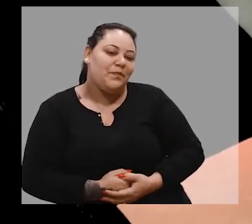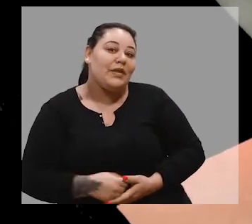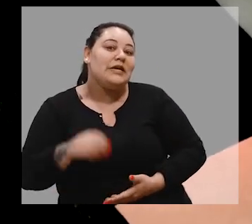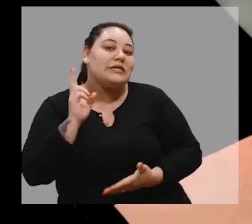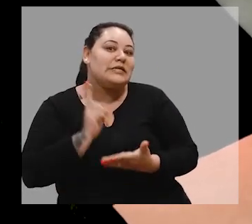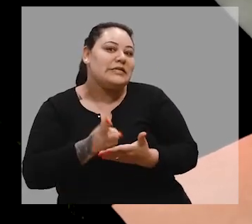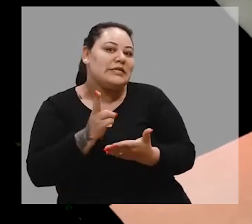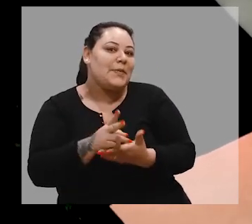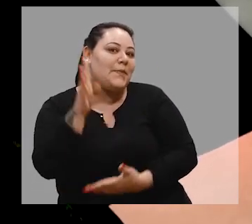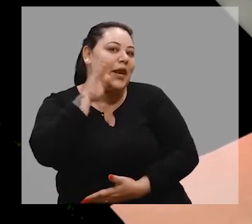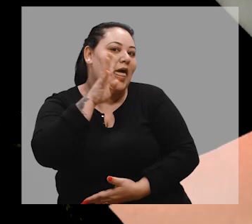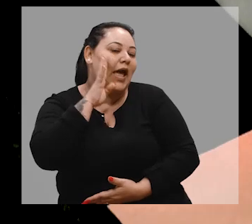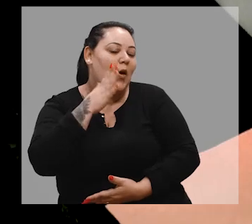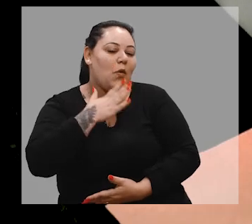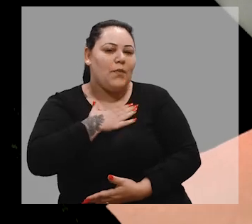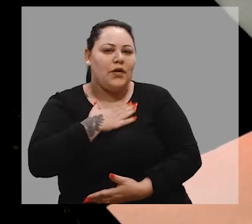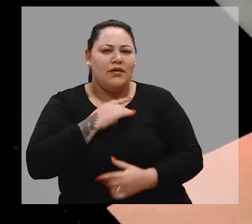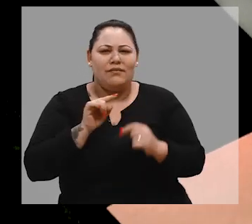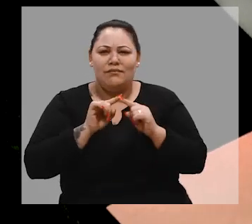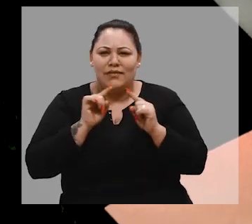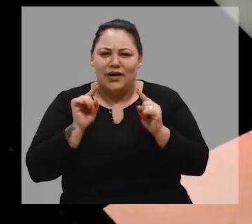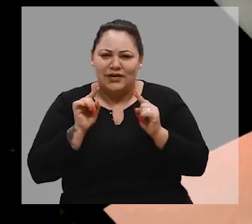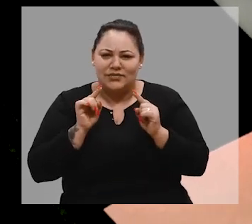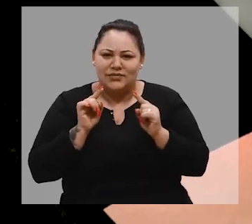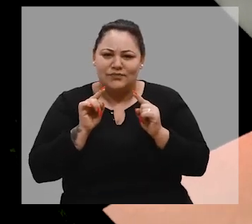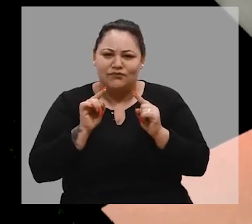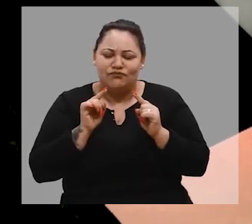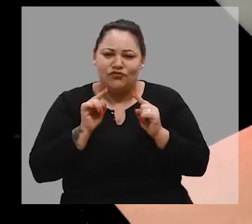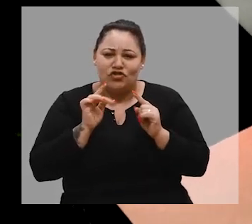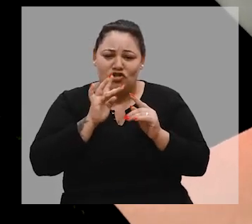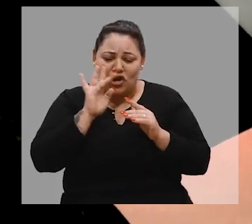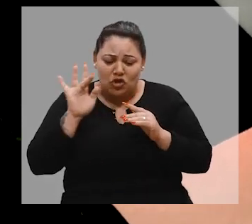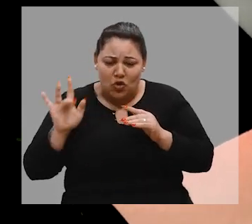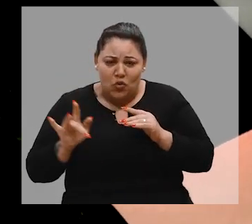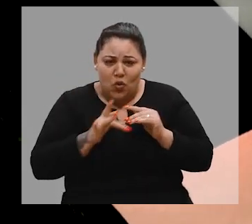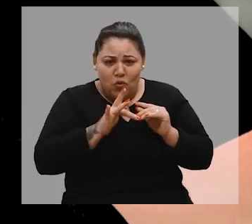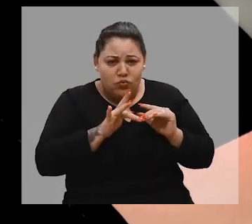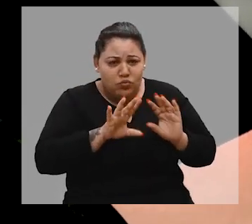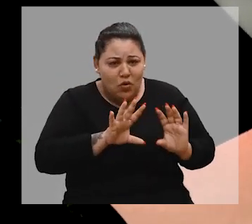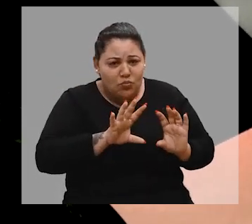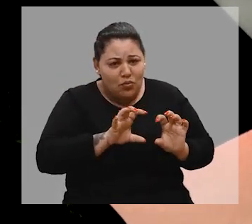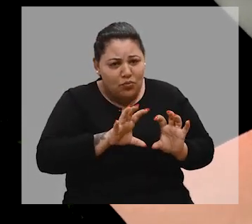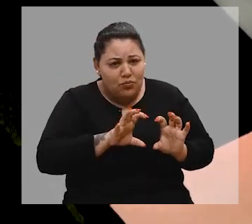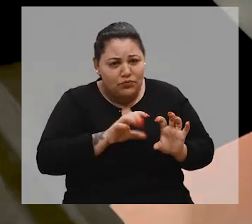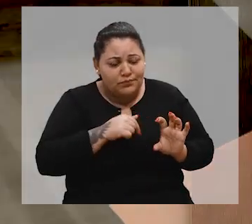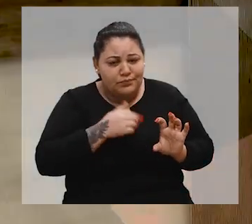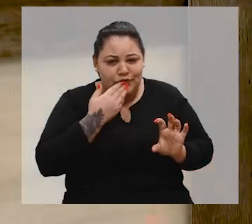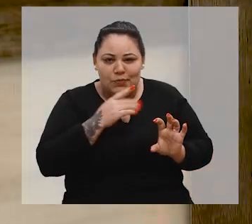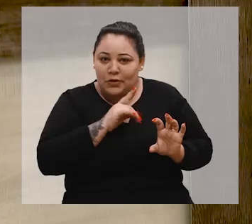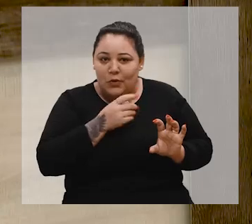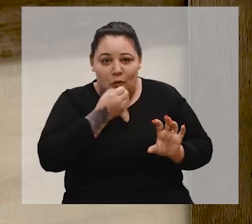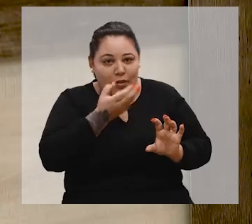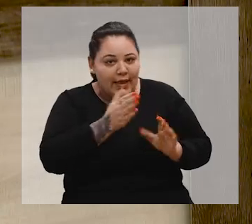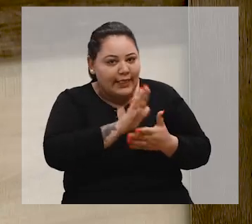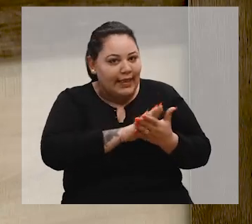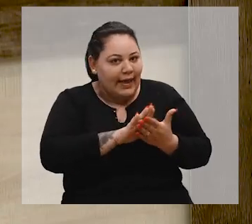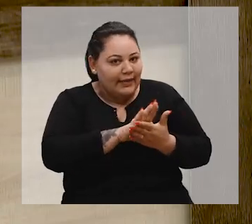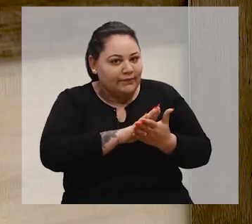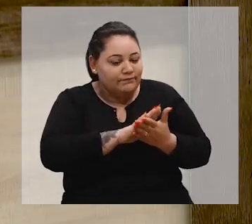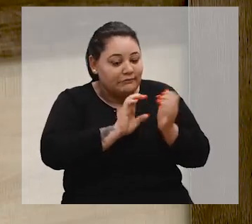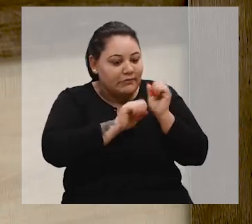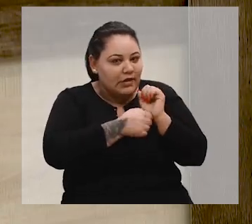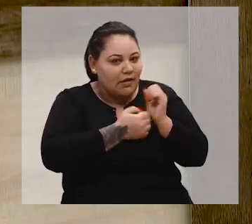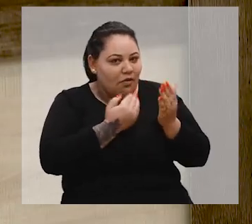legal comigo. Só que hoje ele tocou no meu rabinho peludo e pediu para eu não contar para ninguém, que seria um